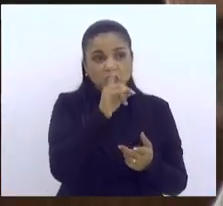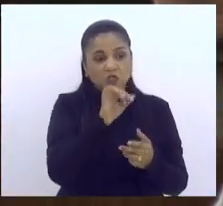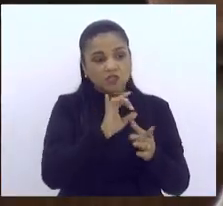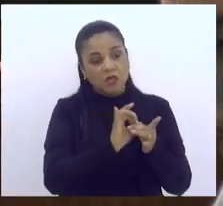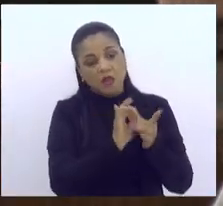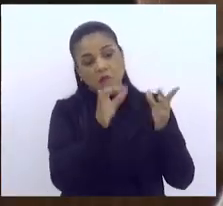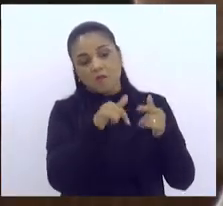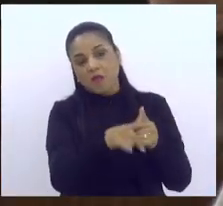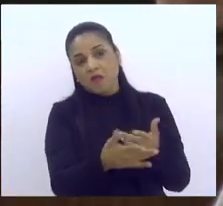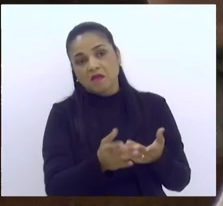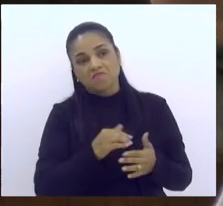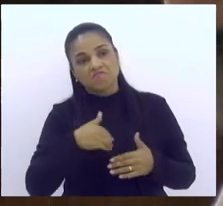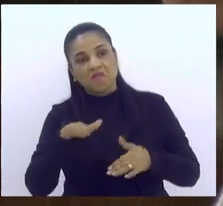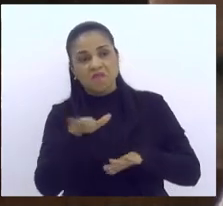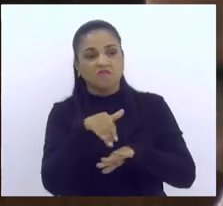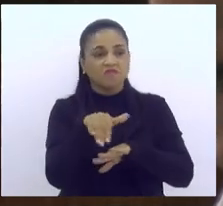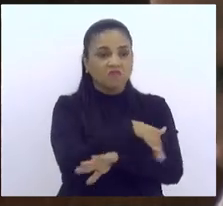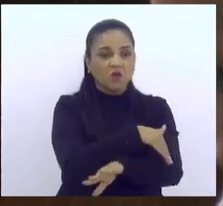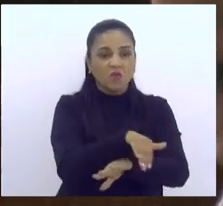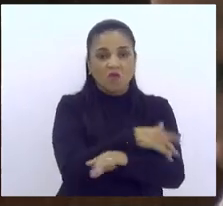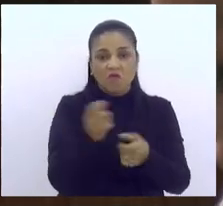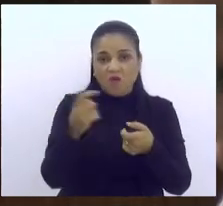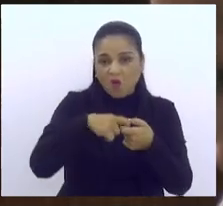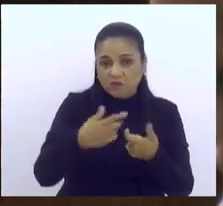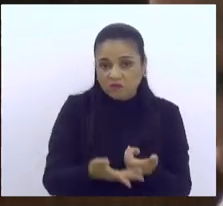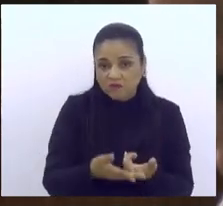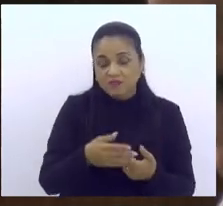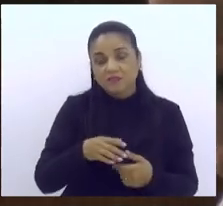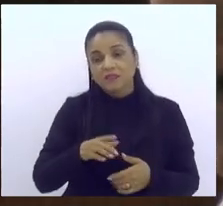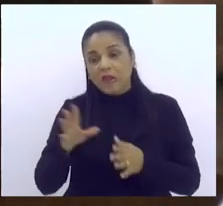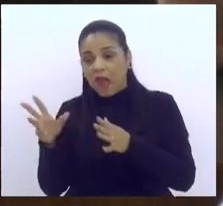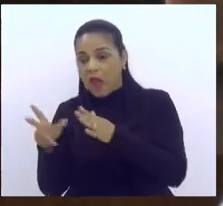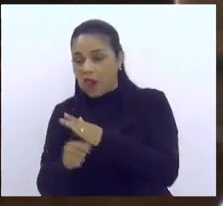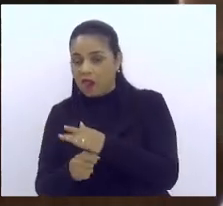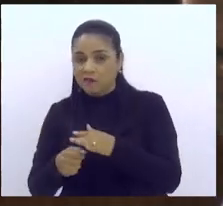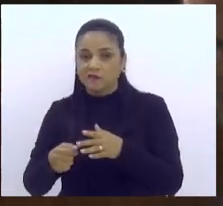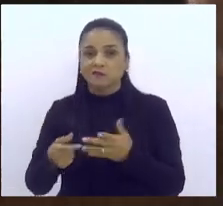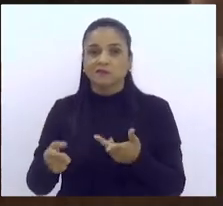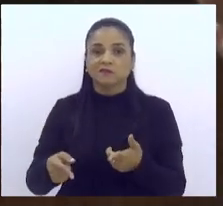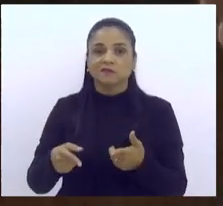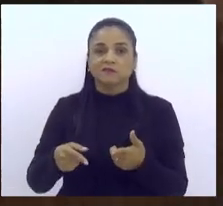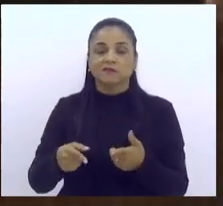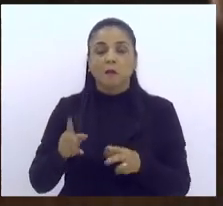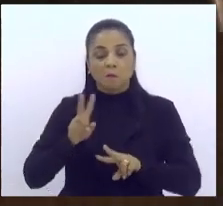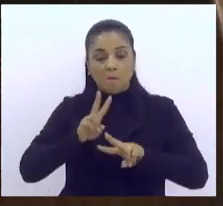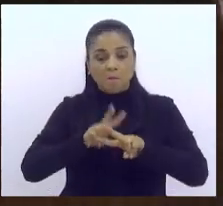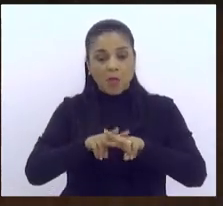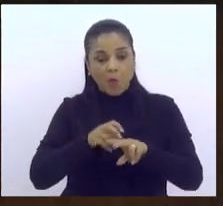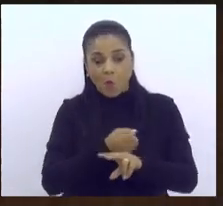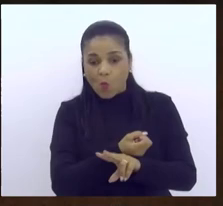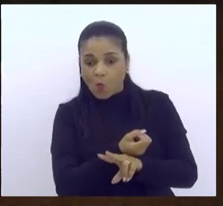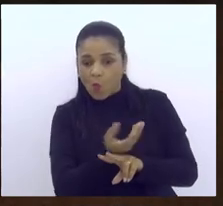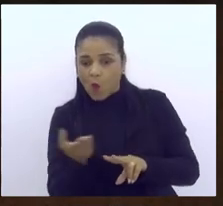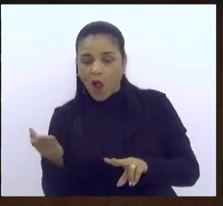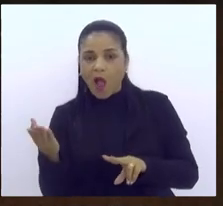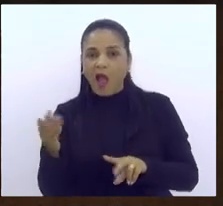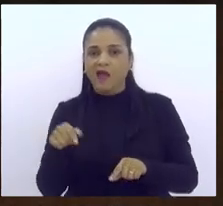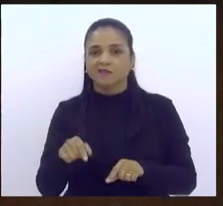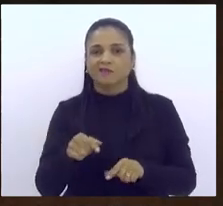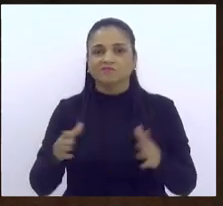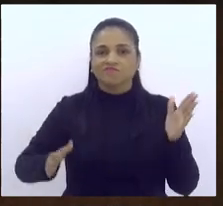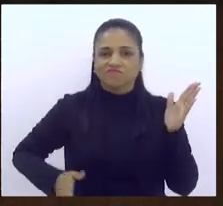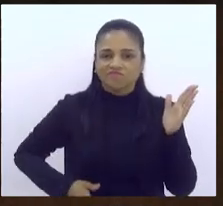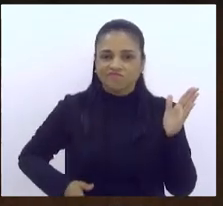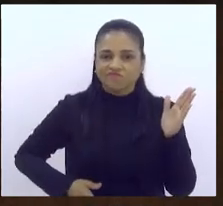vai lá, libera, o cara vai para a rua. Aí daqui a pouco tem arrastão não sei aonde, prende não sei quantos sementes do mal, leva para a